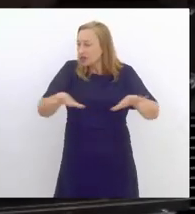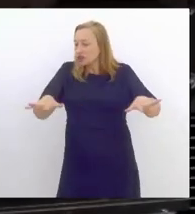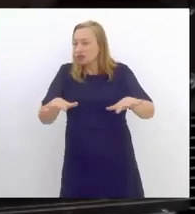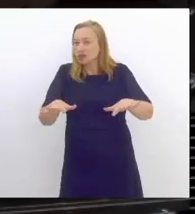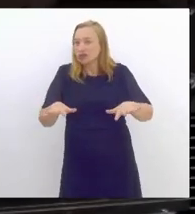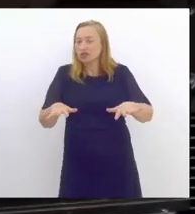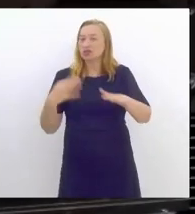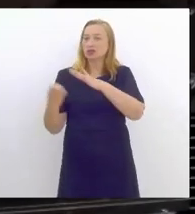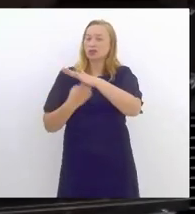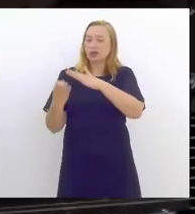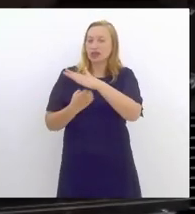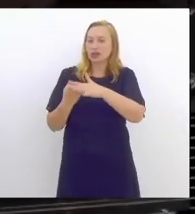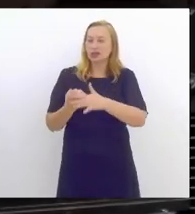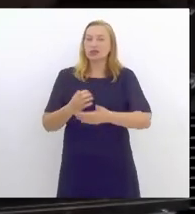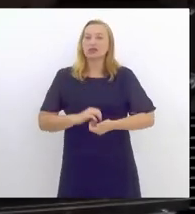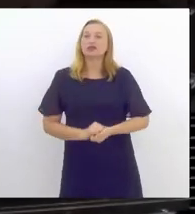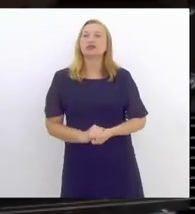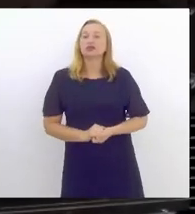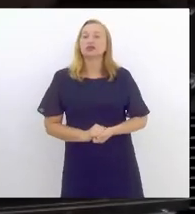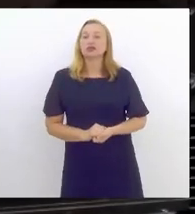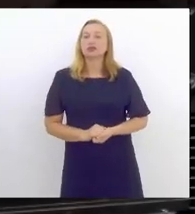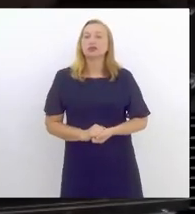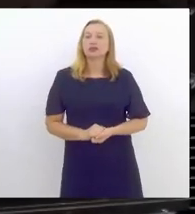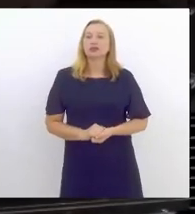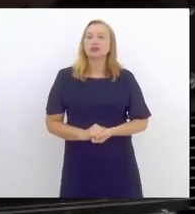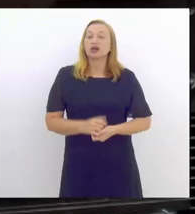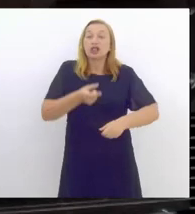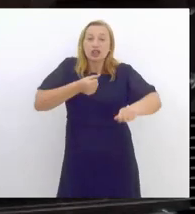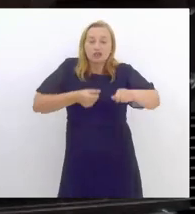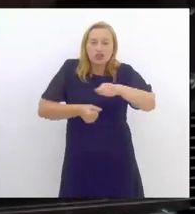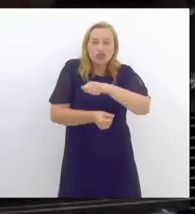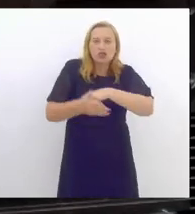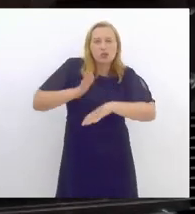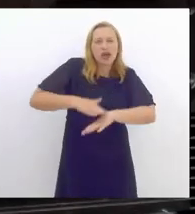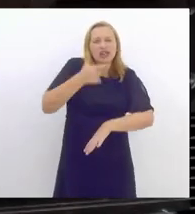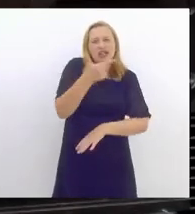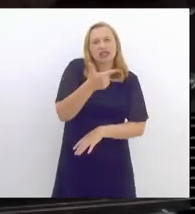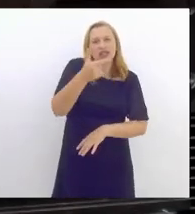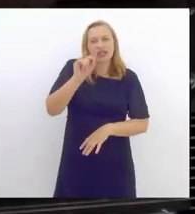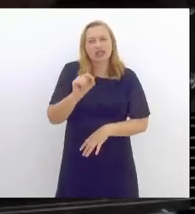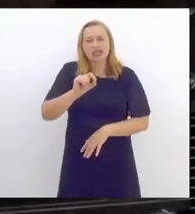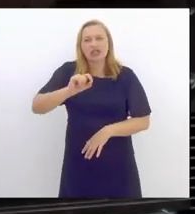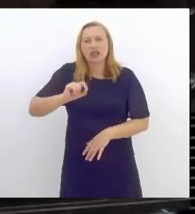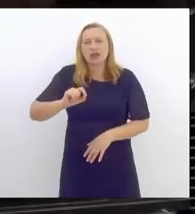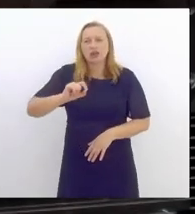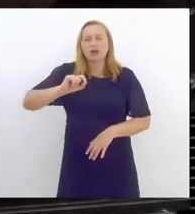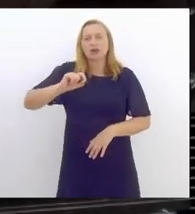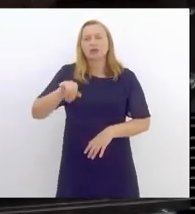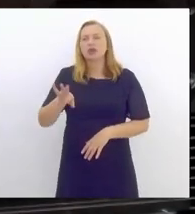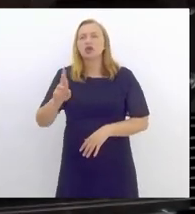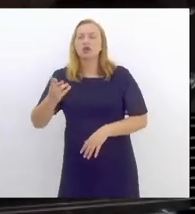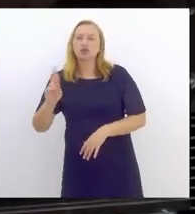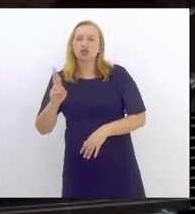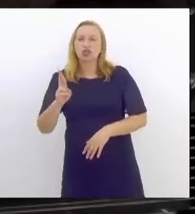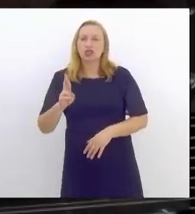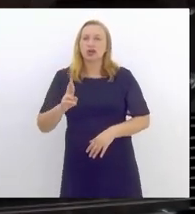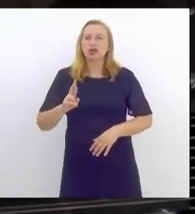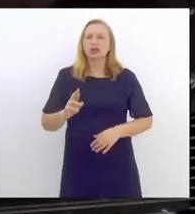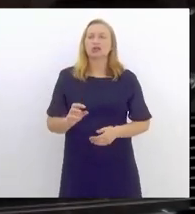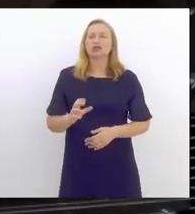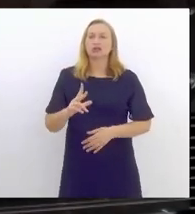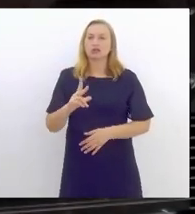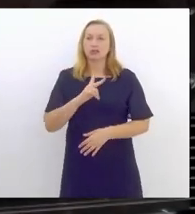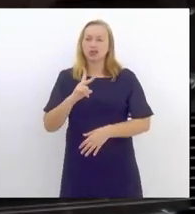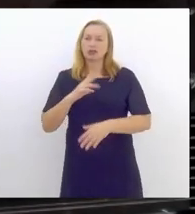Fará, que rendeu investimentos de mais de 70 bilhões de reais da iniciativa privada.